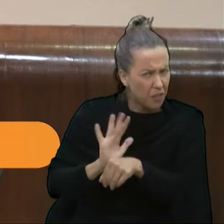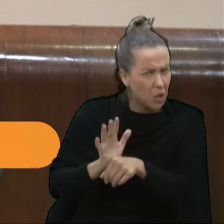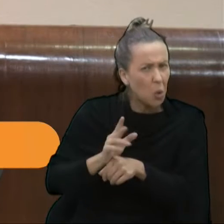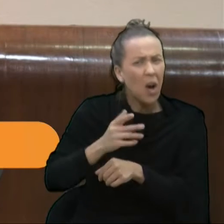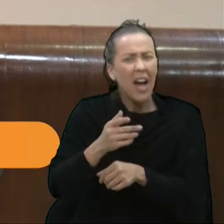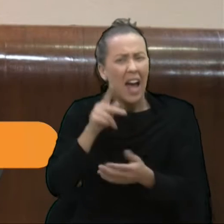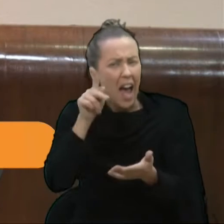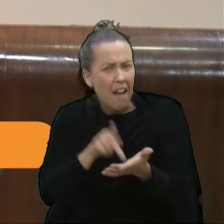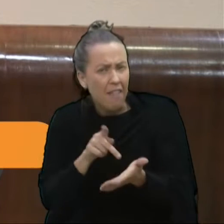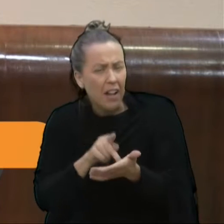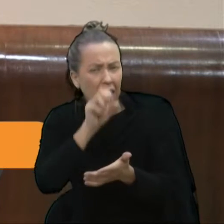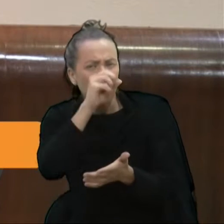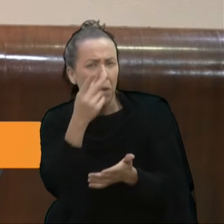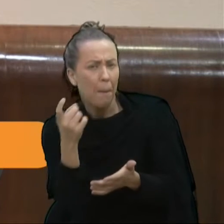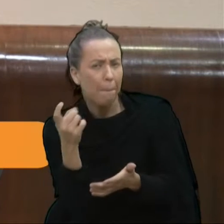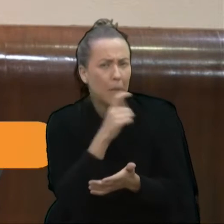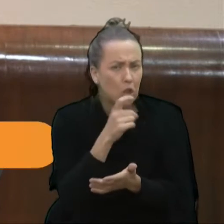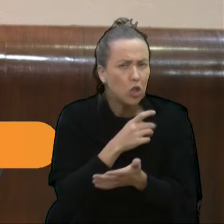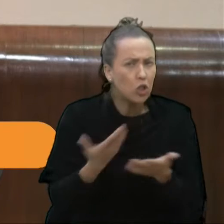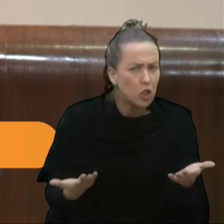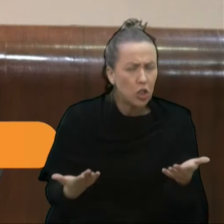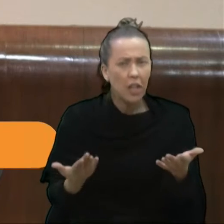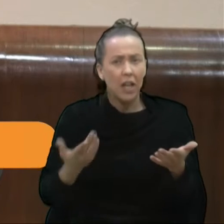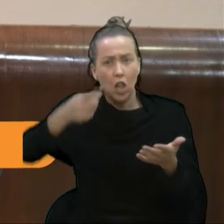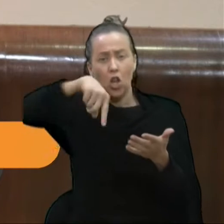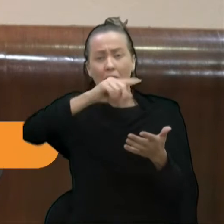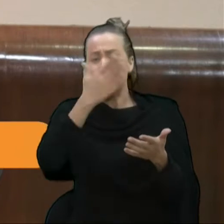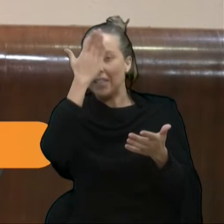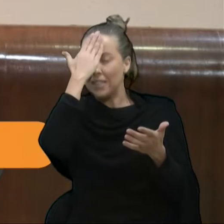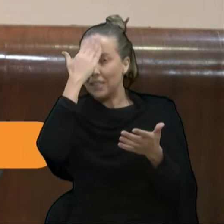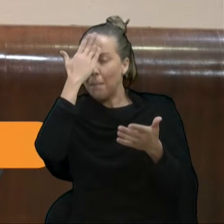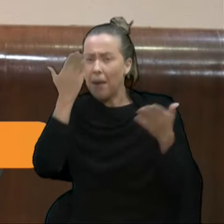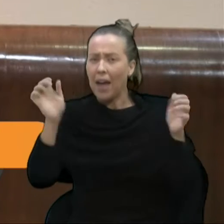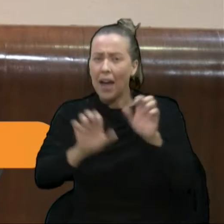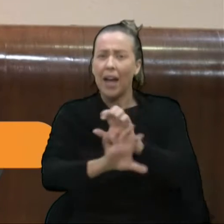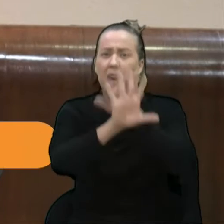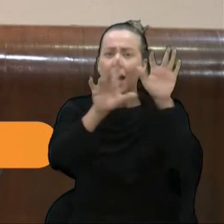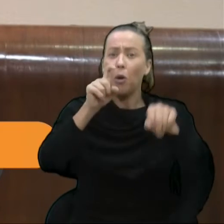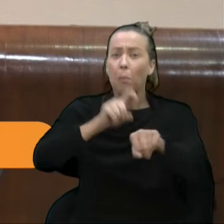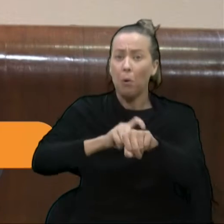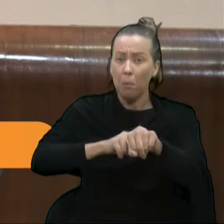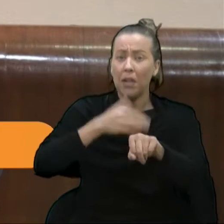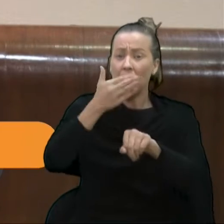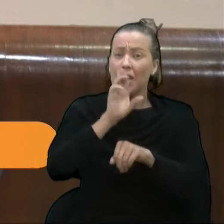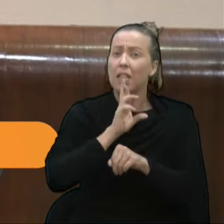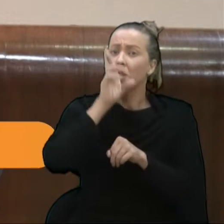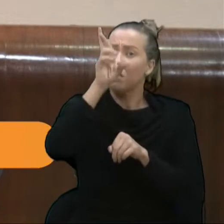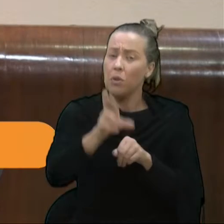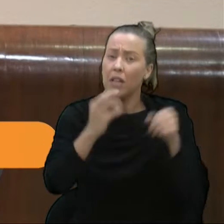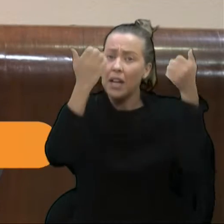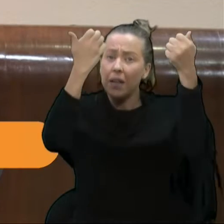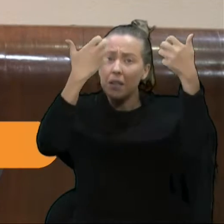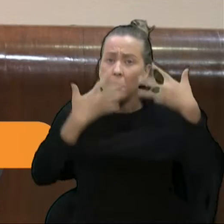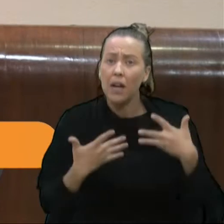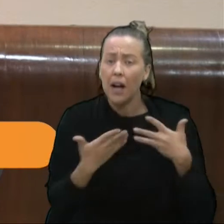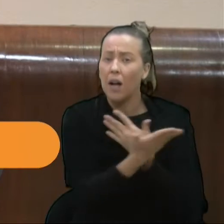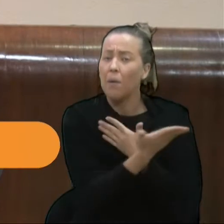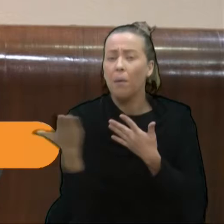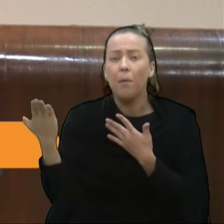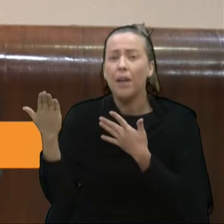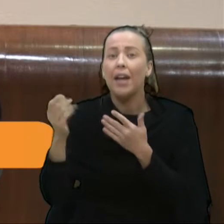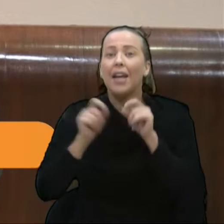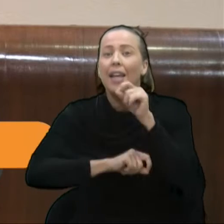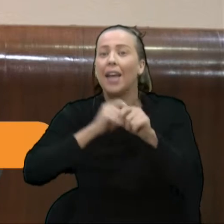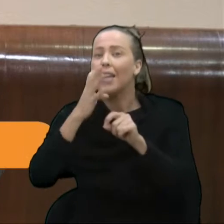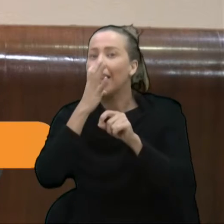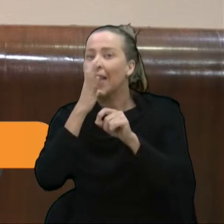é verdadeiro? Até para te colocar o momento que você possa responder a todos aqueles que estão nos